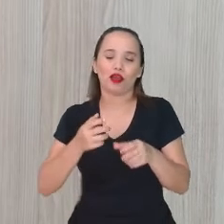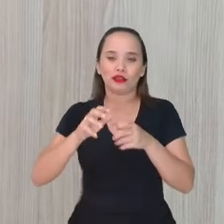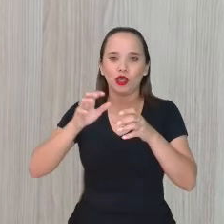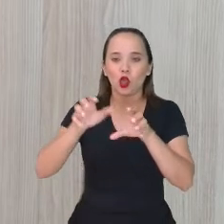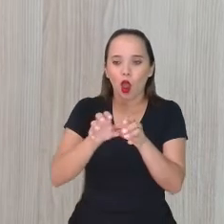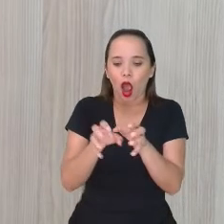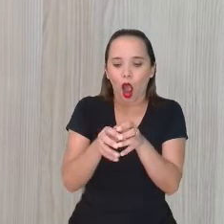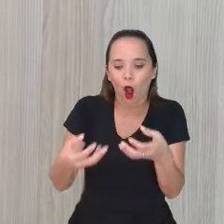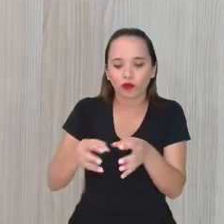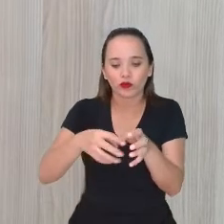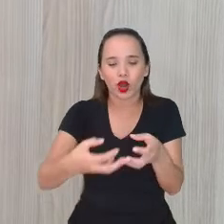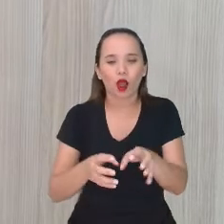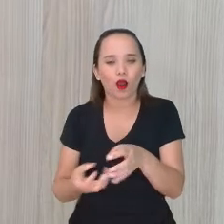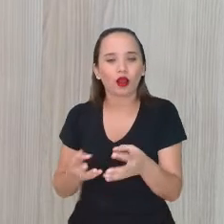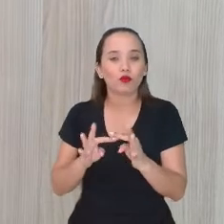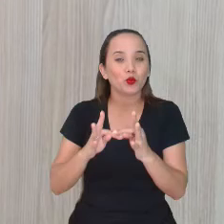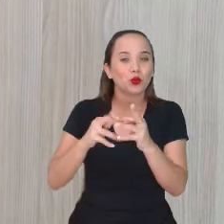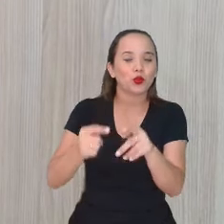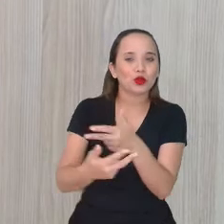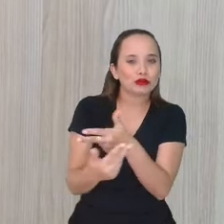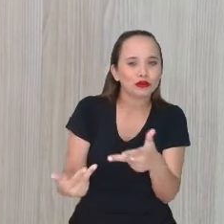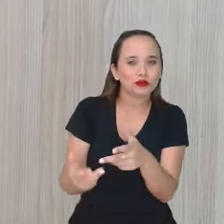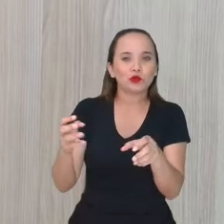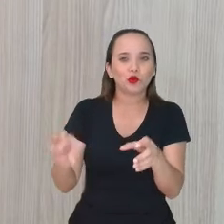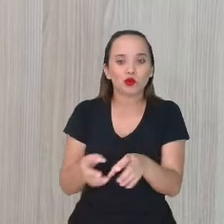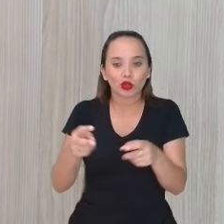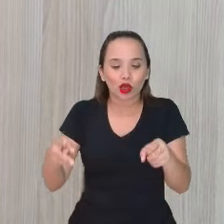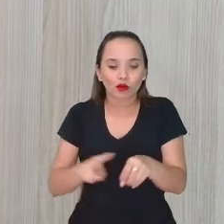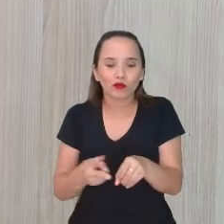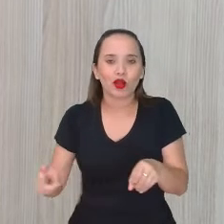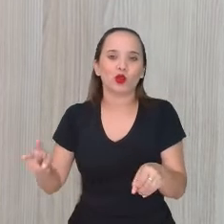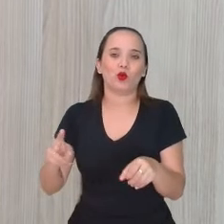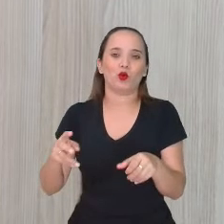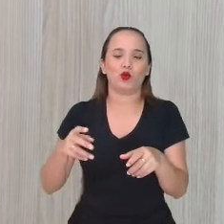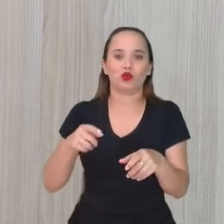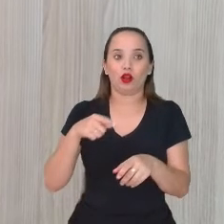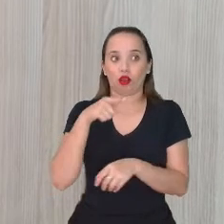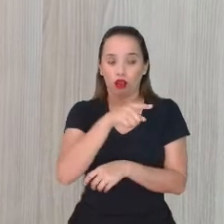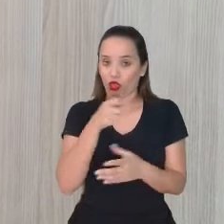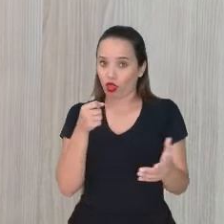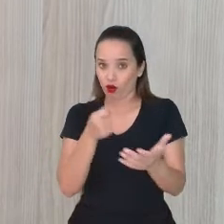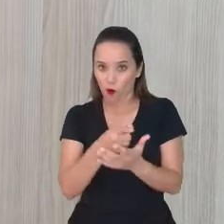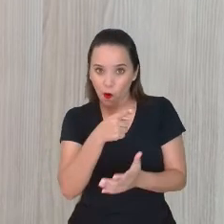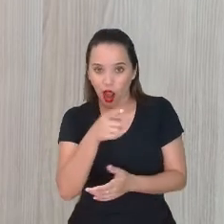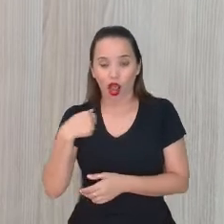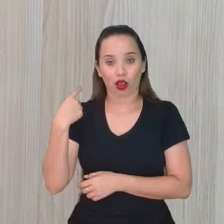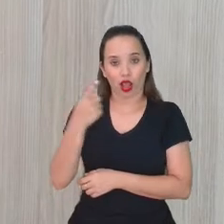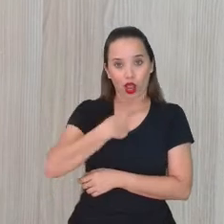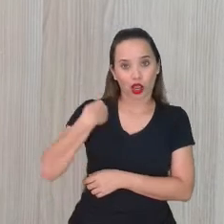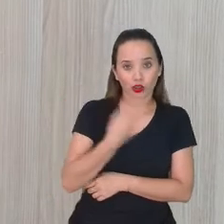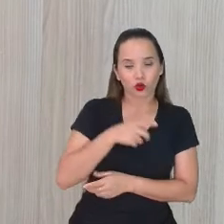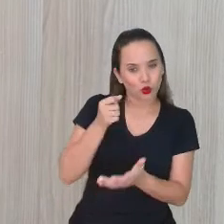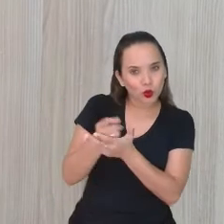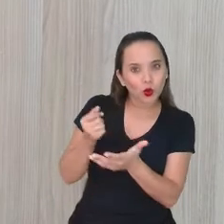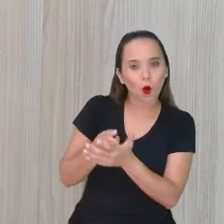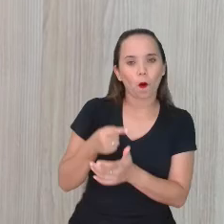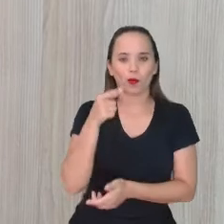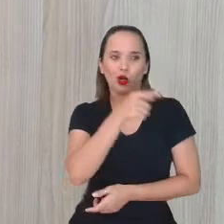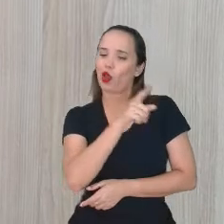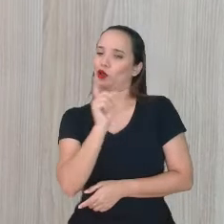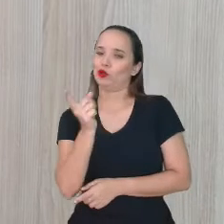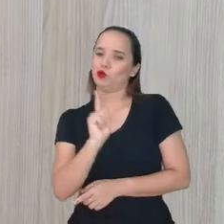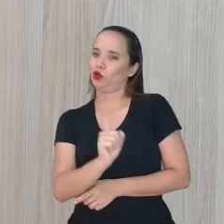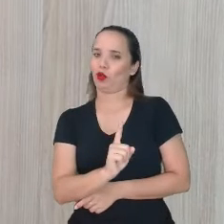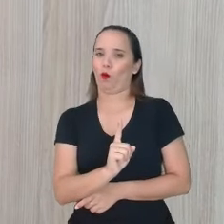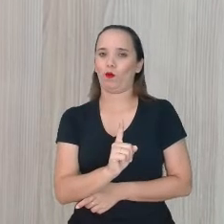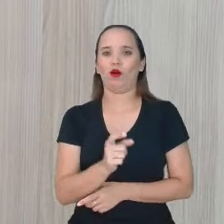hortaliças assim, professor, esses pequenas coisinhas que você vai ali na feira e compra, Juninho não vai, né? Isso. Porque o que aqui o Juninho faz? Ele